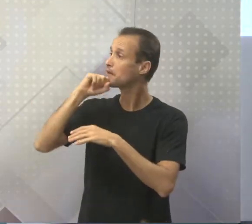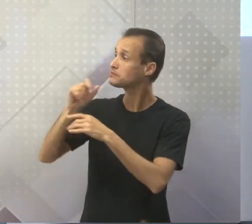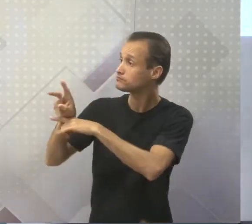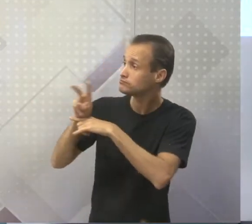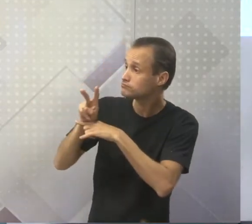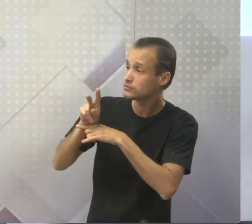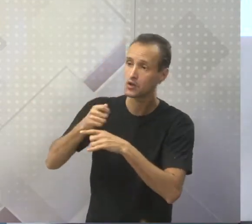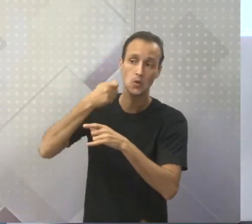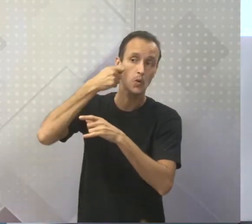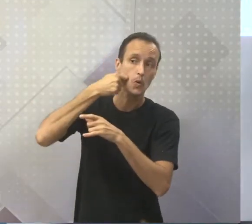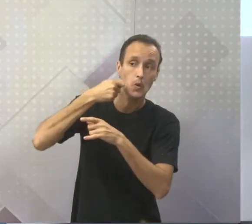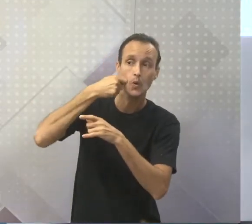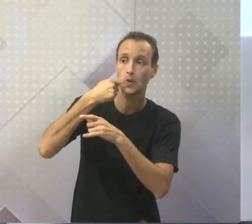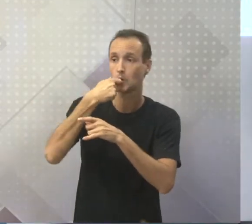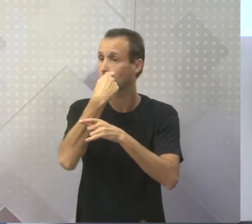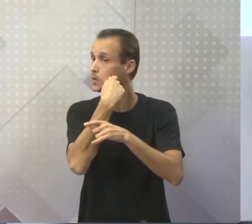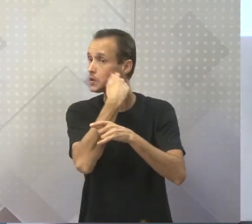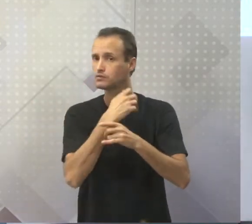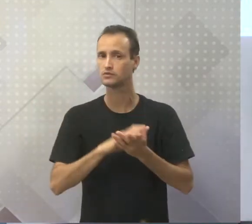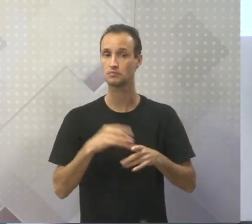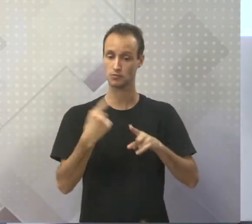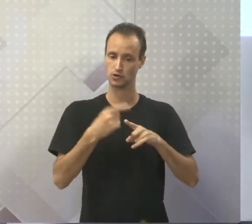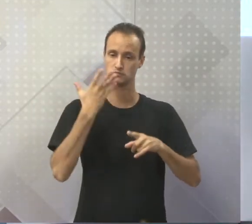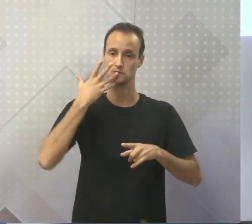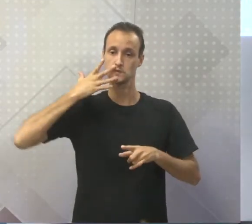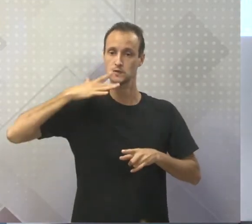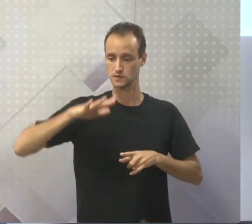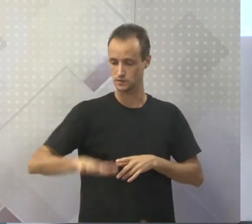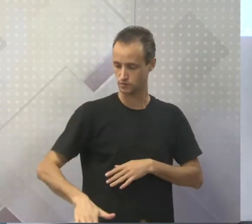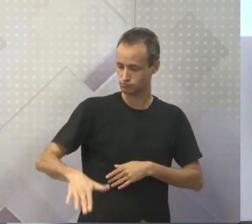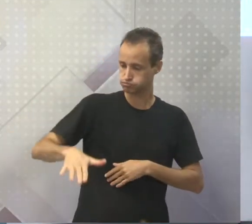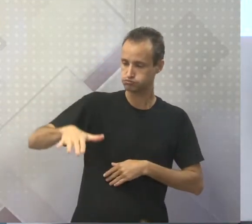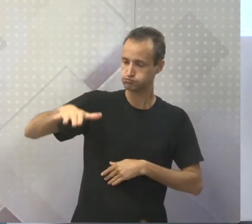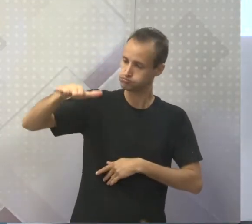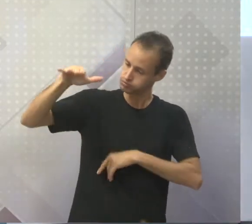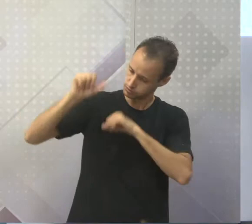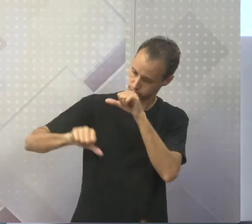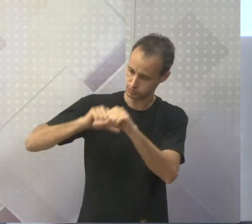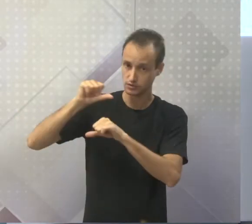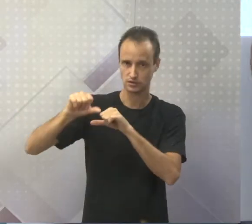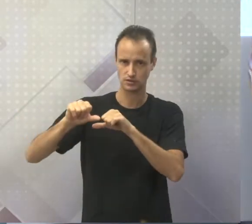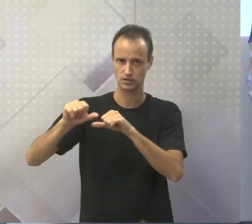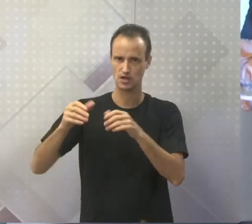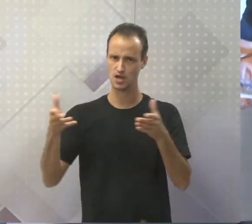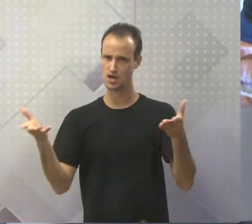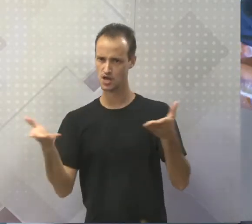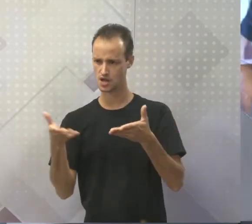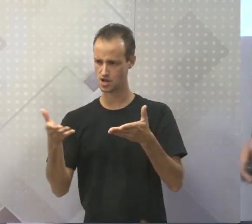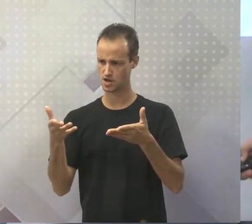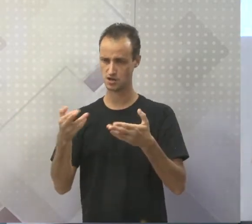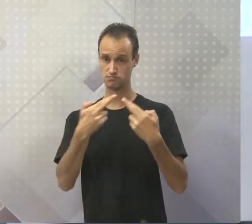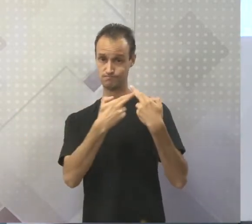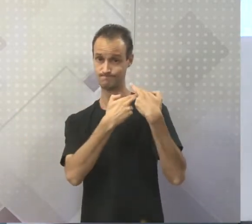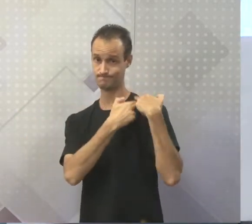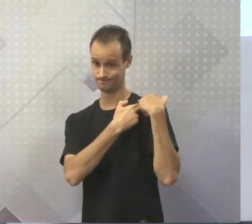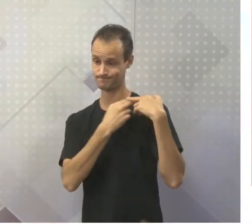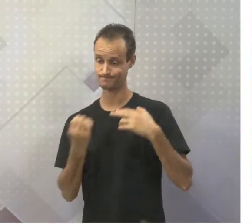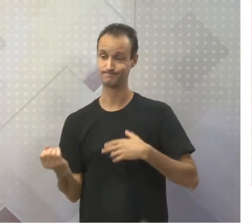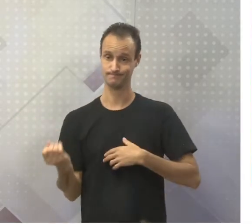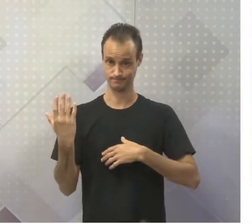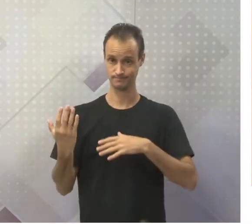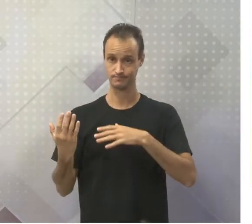isso para ele é um luto. Ele está saindo da idade de criança, que tudo podia, e agora está tomando